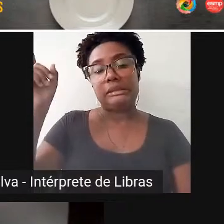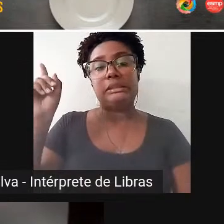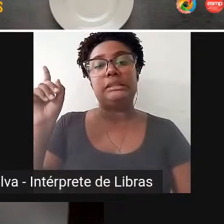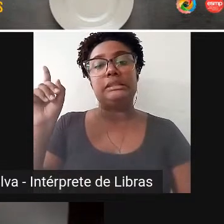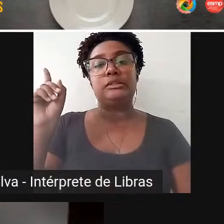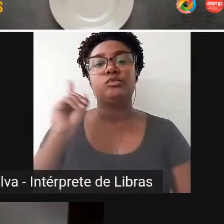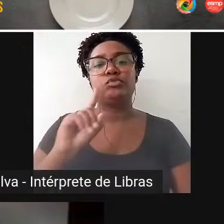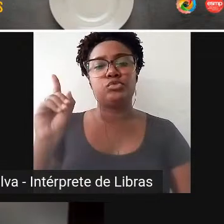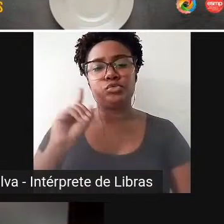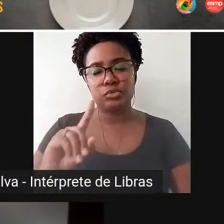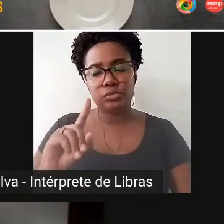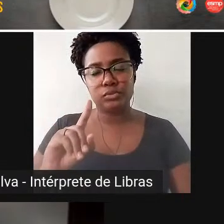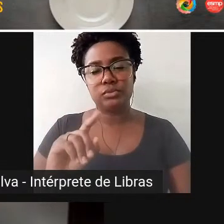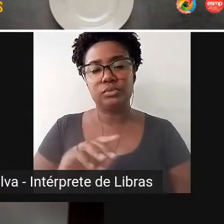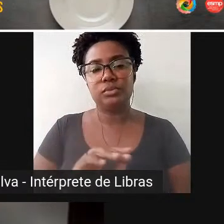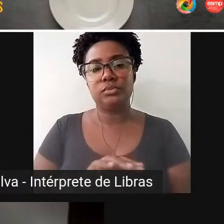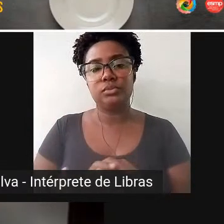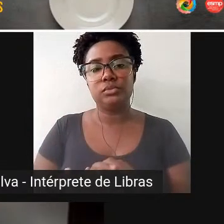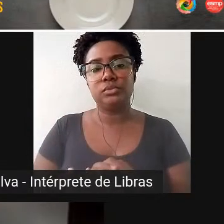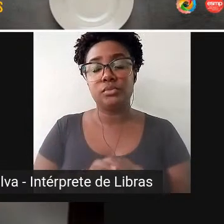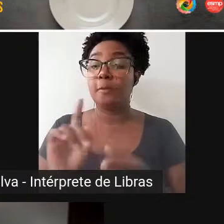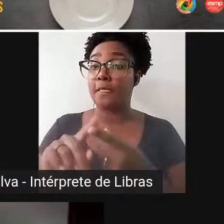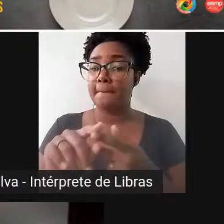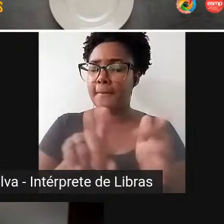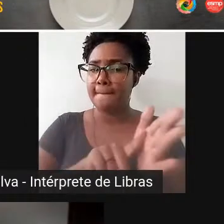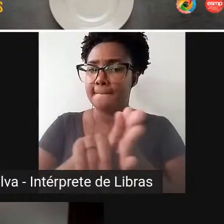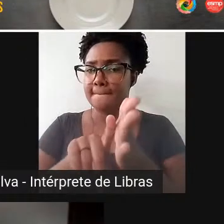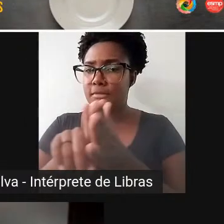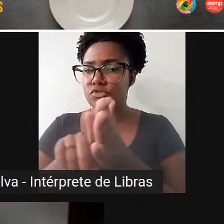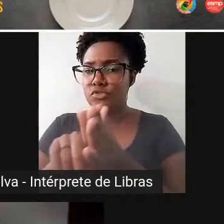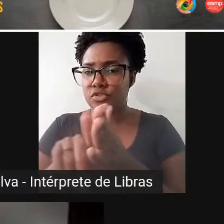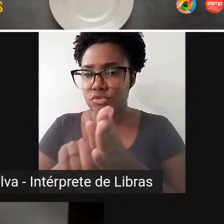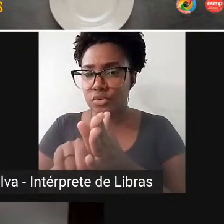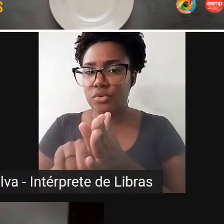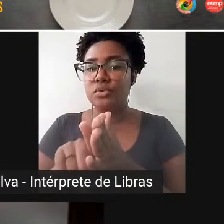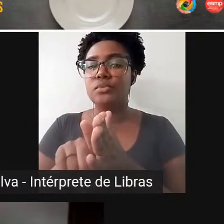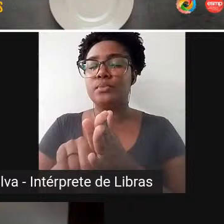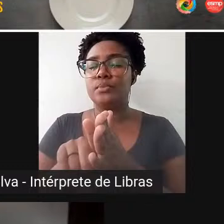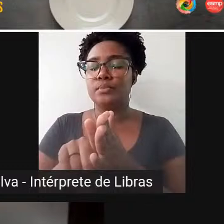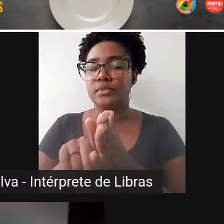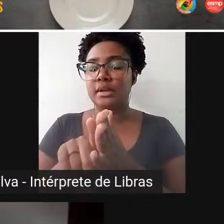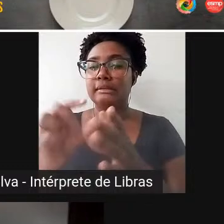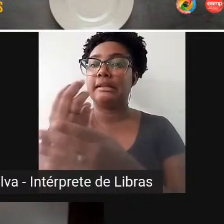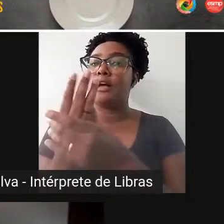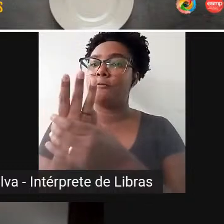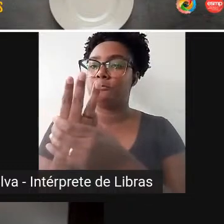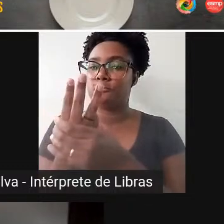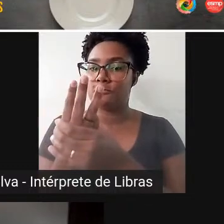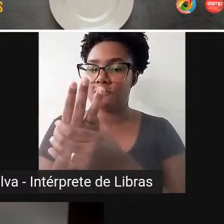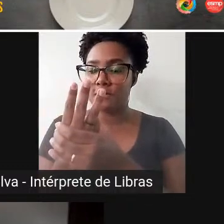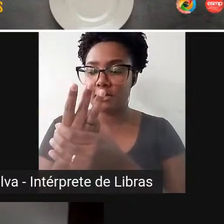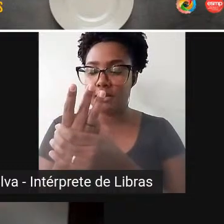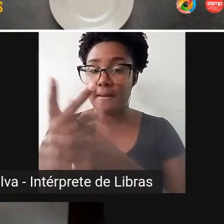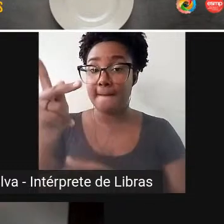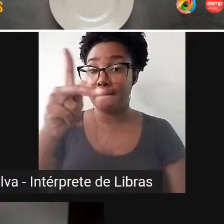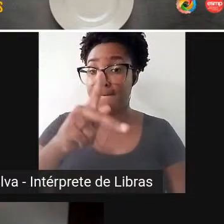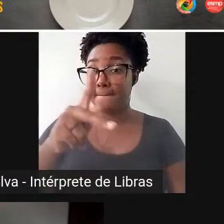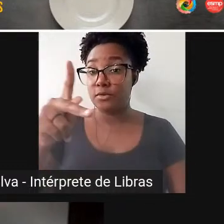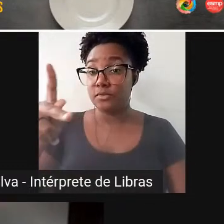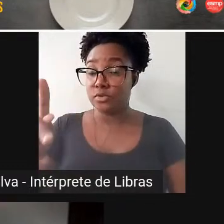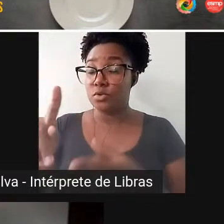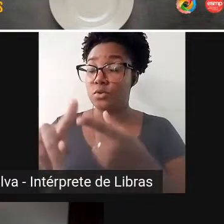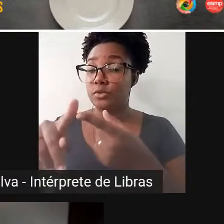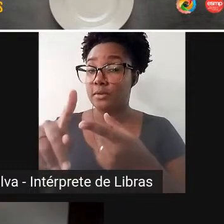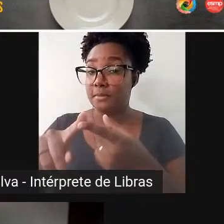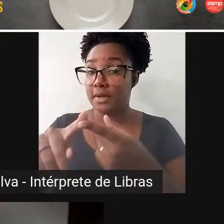saúde pública, pesquisador associado do Departamento de Nutrição da UFPE, docente associado do Departamento